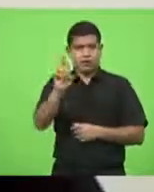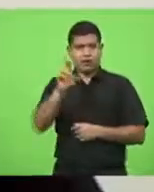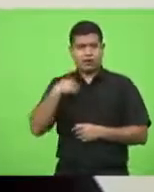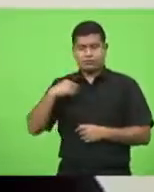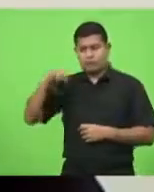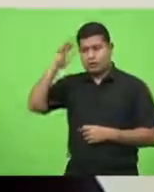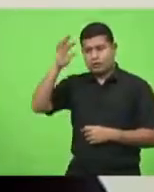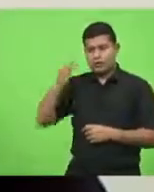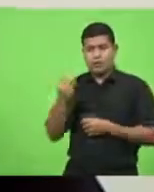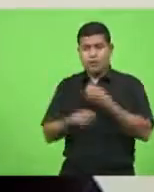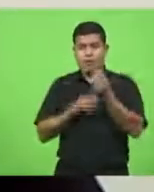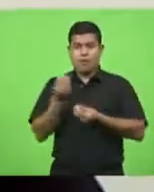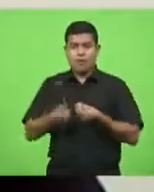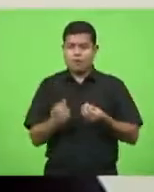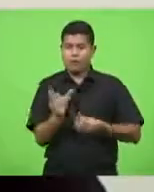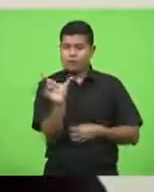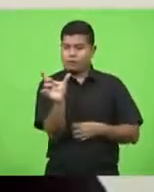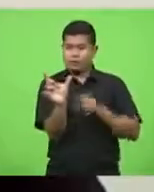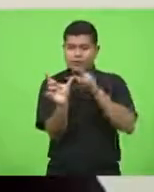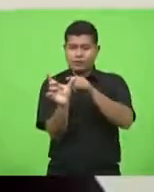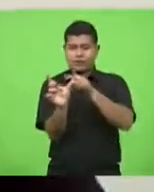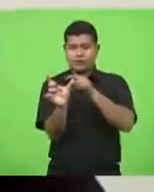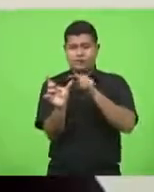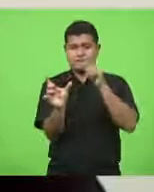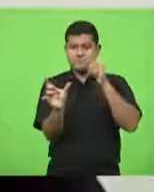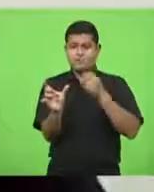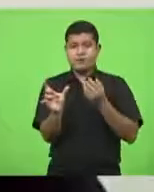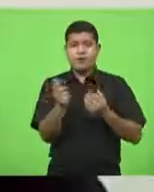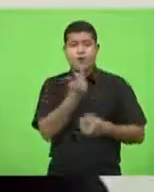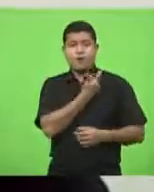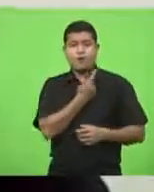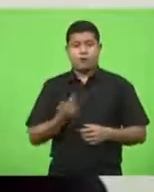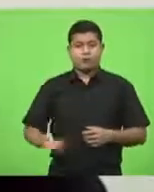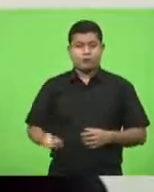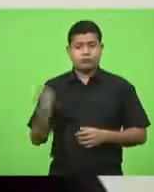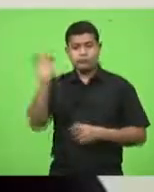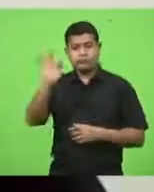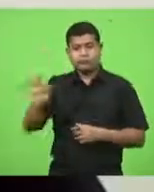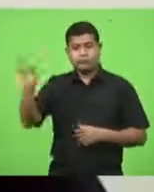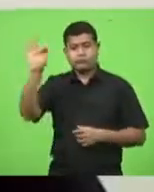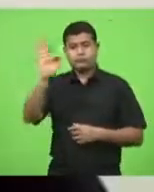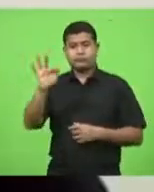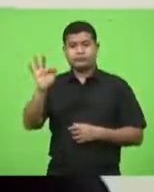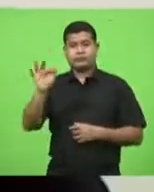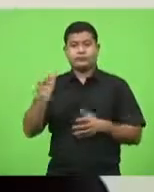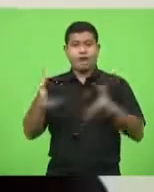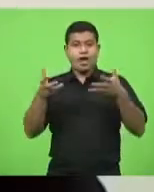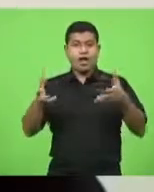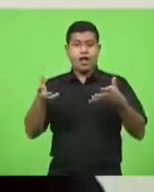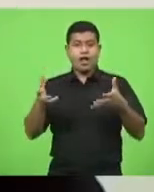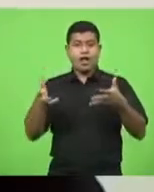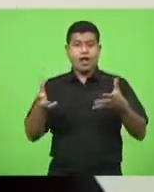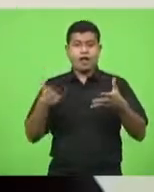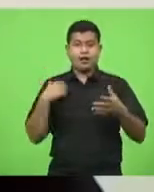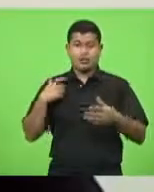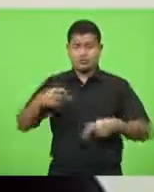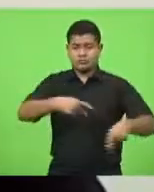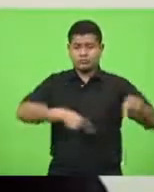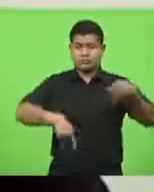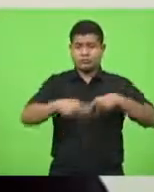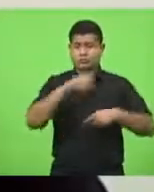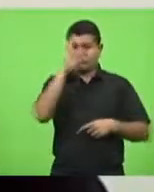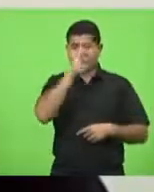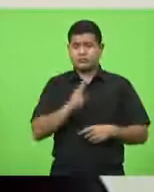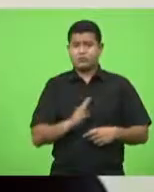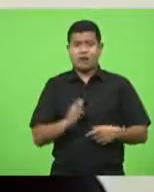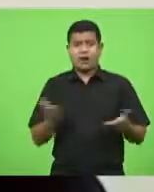que numa nota de R$ 2 o governo federal quer que a população brasileira,